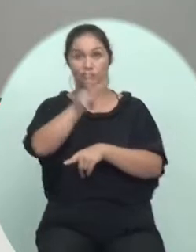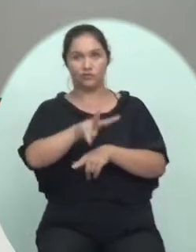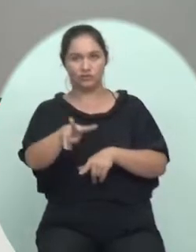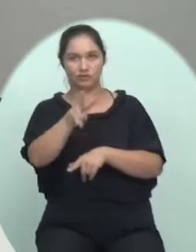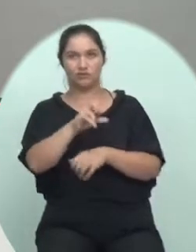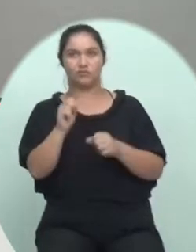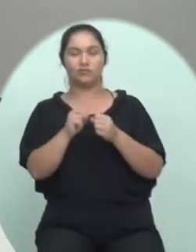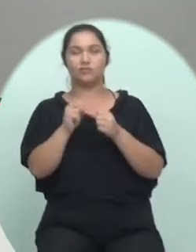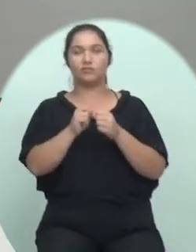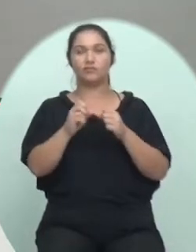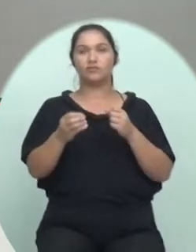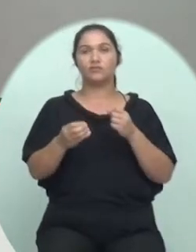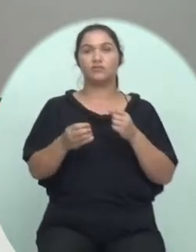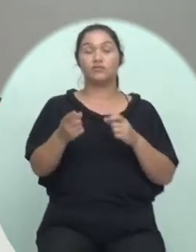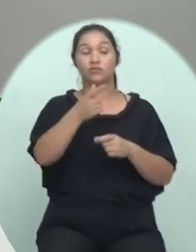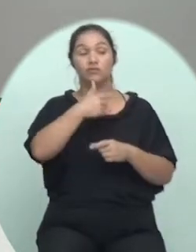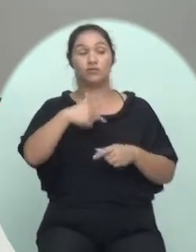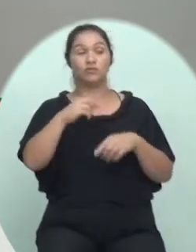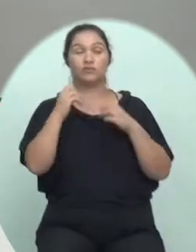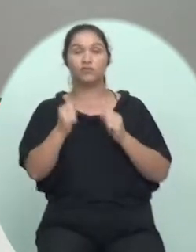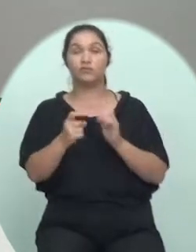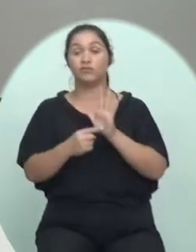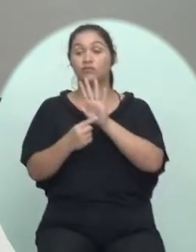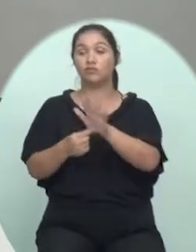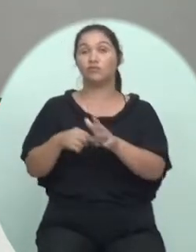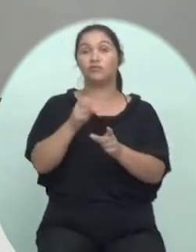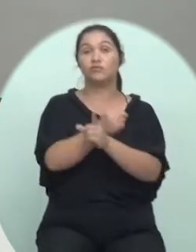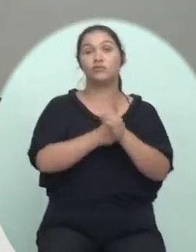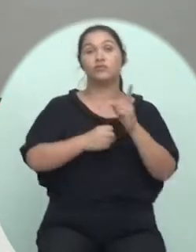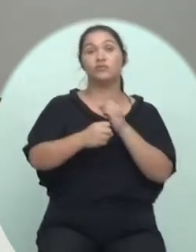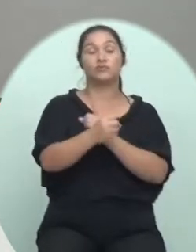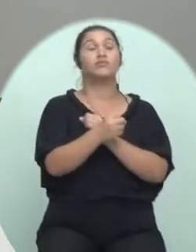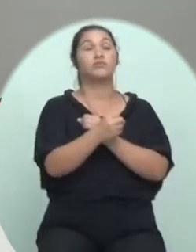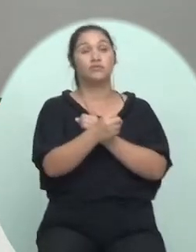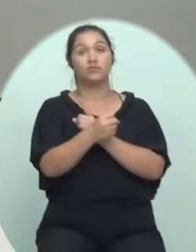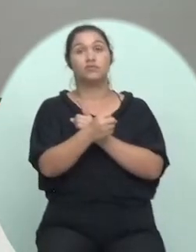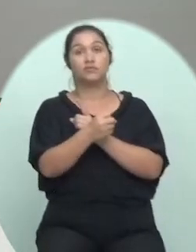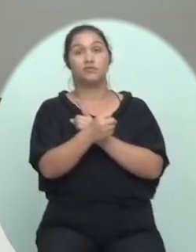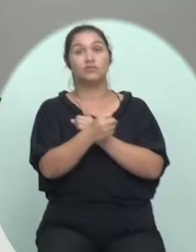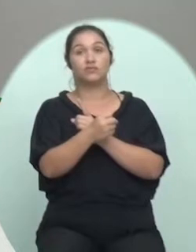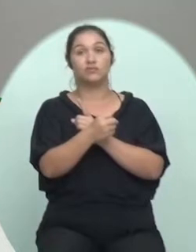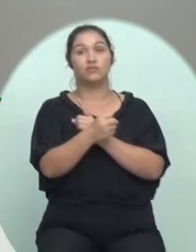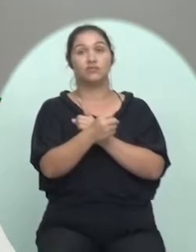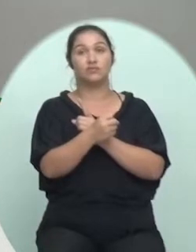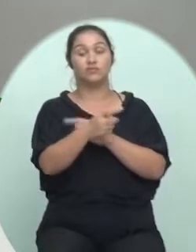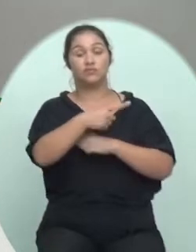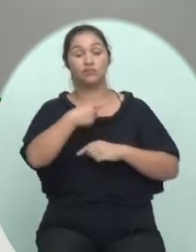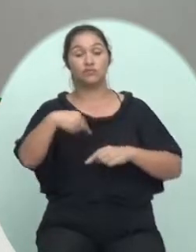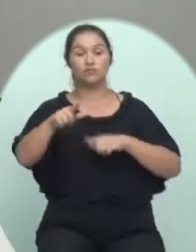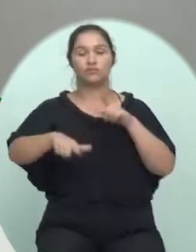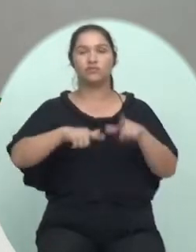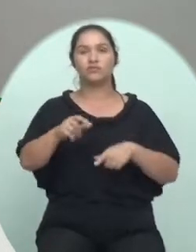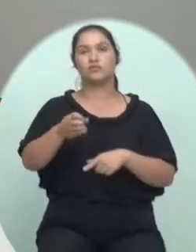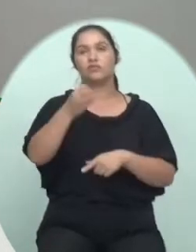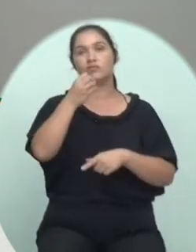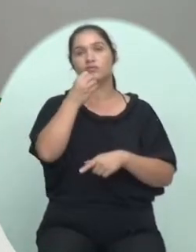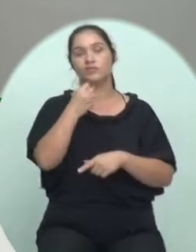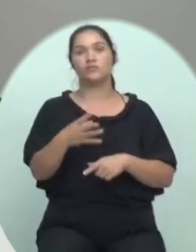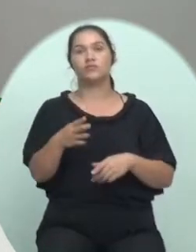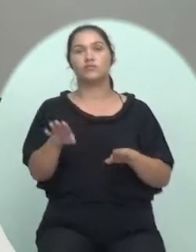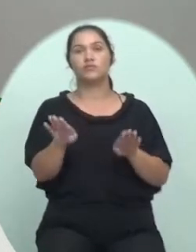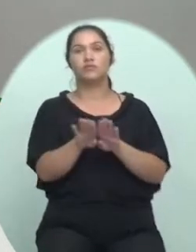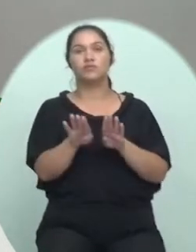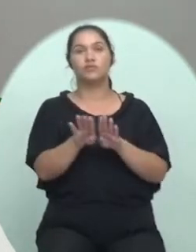possibilitar o resgate dessa credibilidade. Continuarei individualmente apoiando todos os projetos dos vereadores, dos